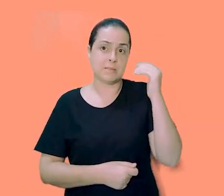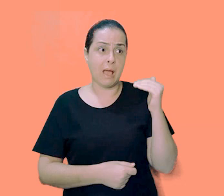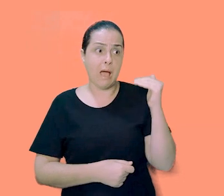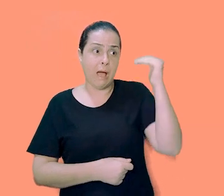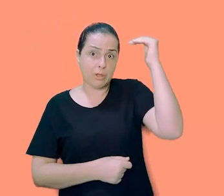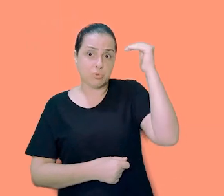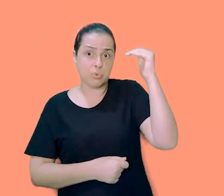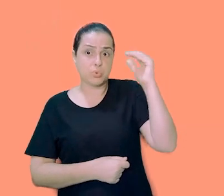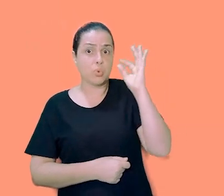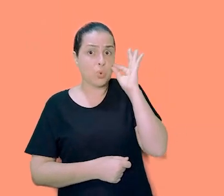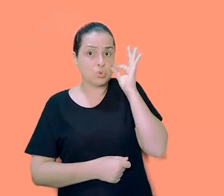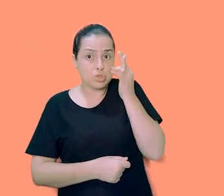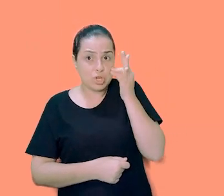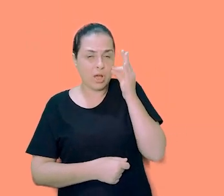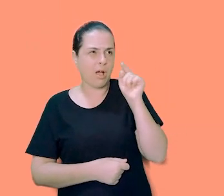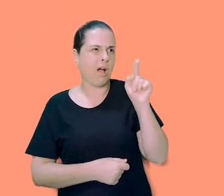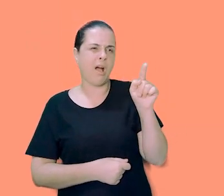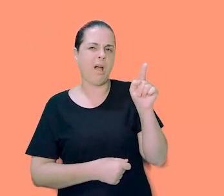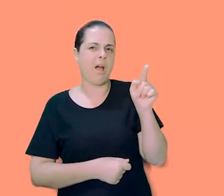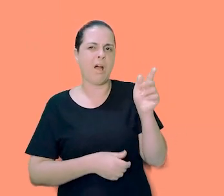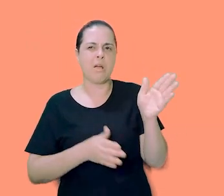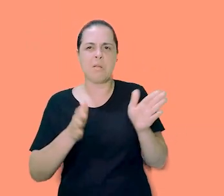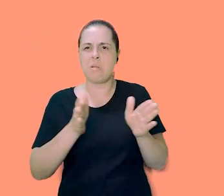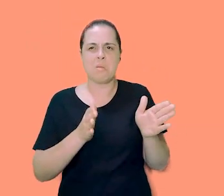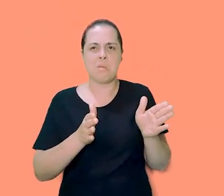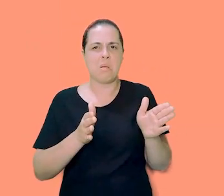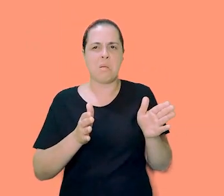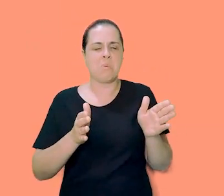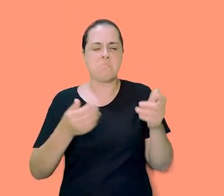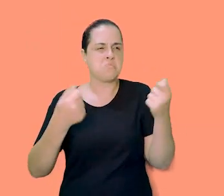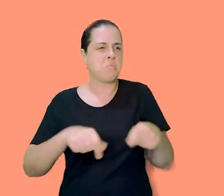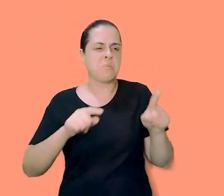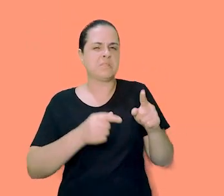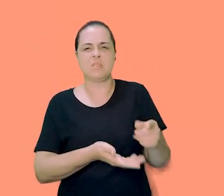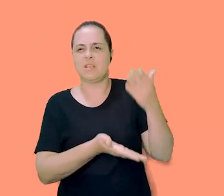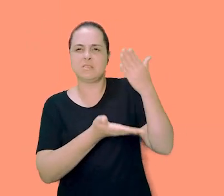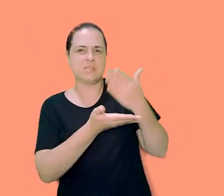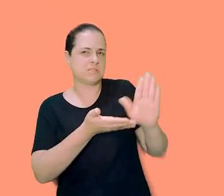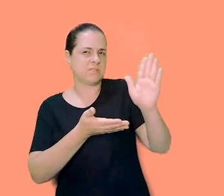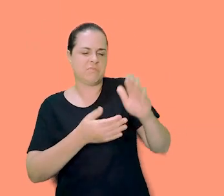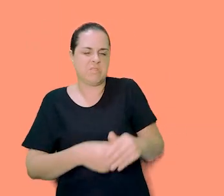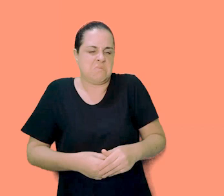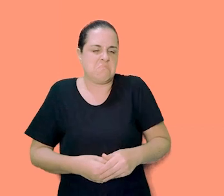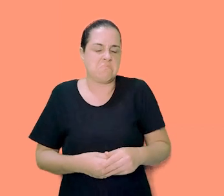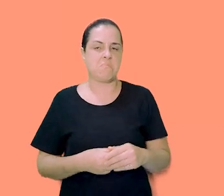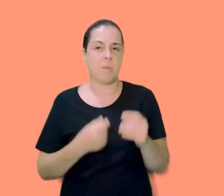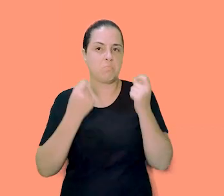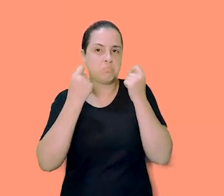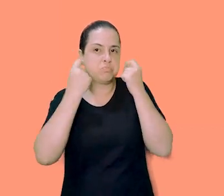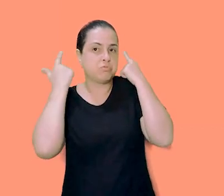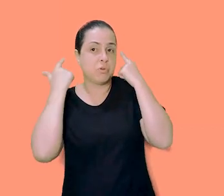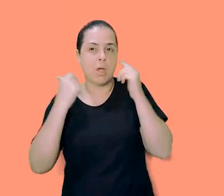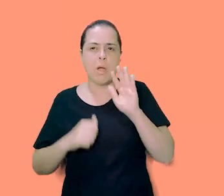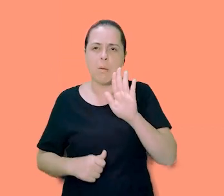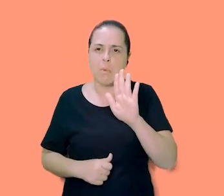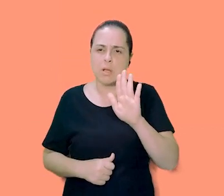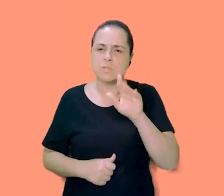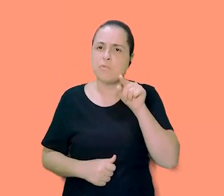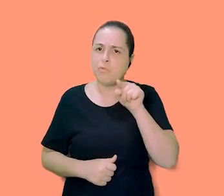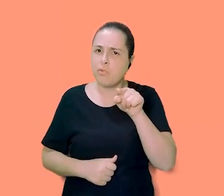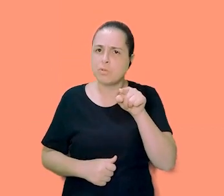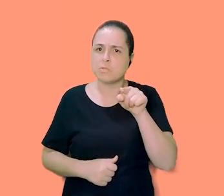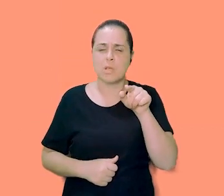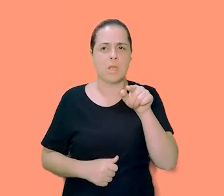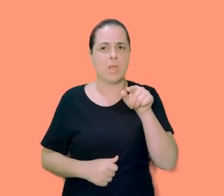então ficou adulto, não precisa, que se dane, que se vire, enfim. Então, dentro da tua experiência do mercado de trabalho